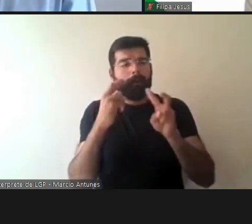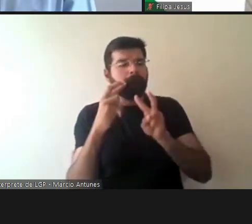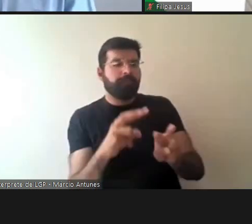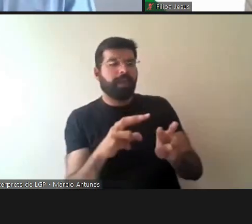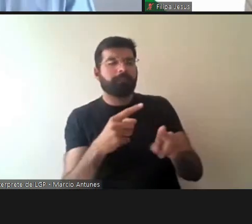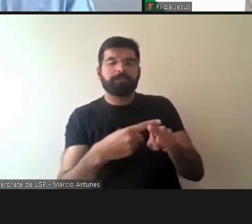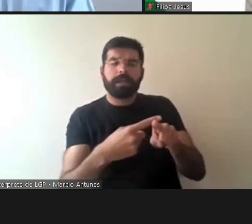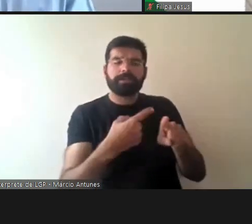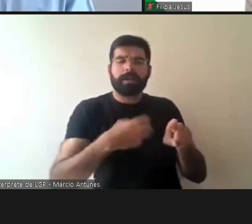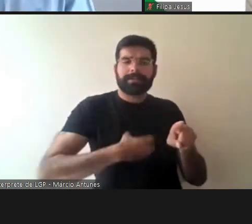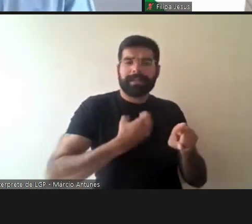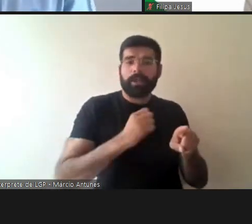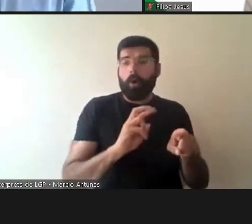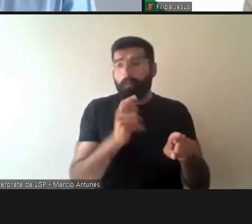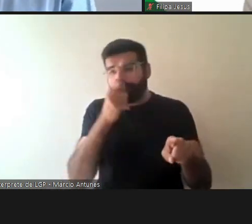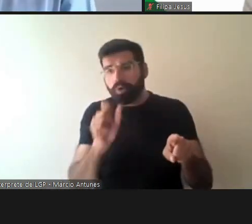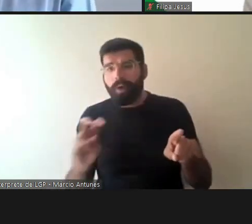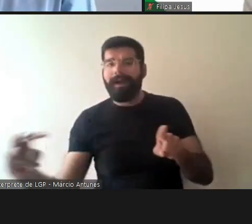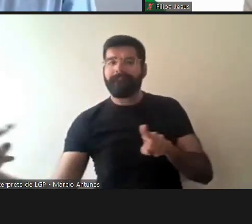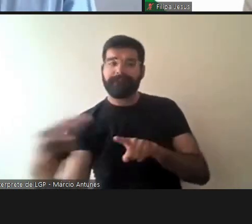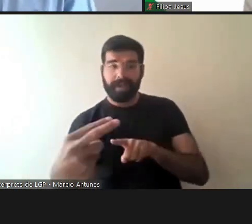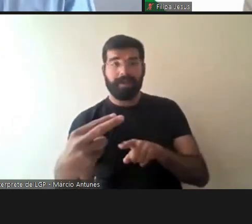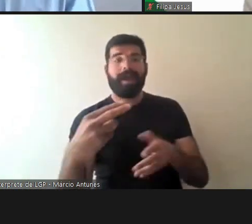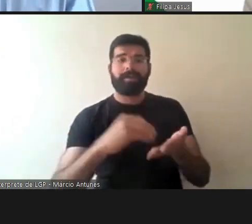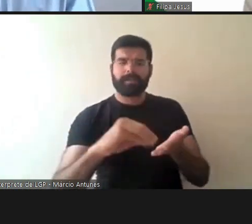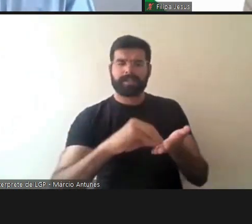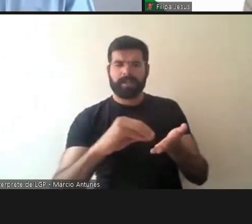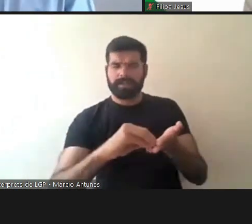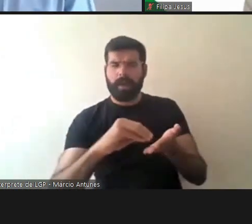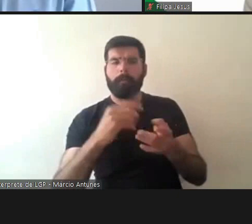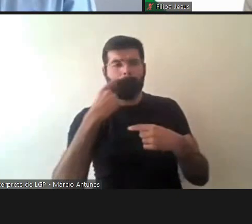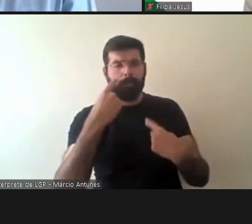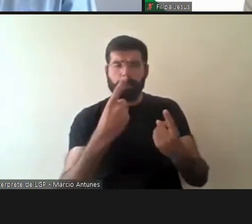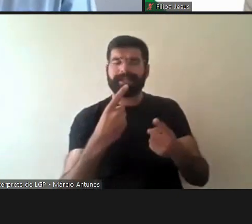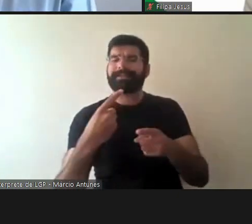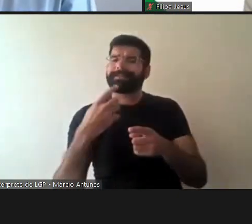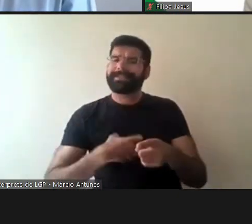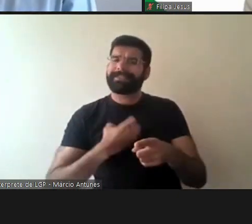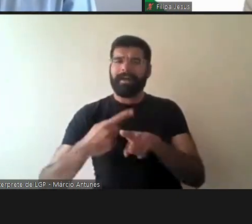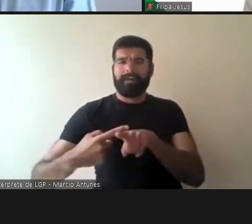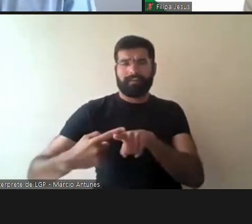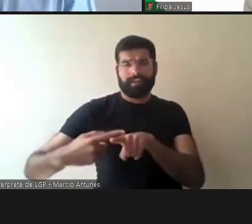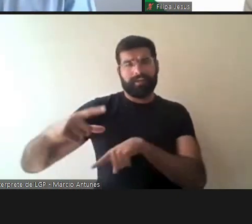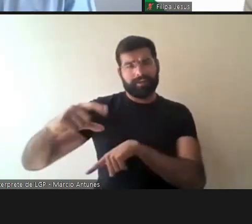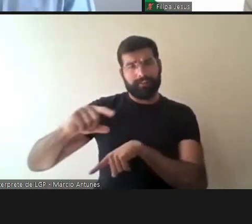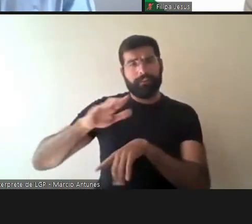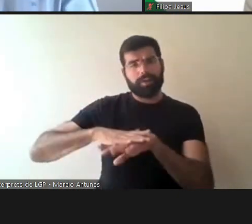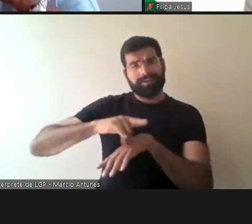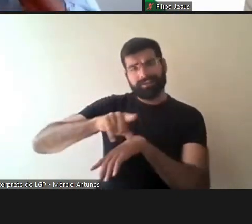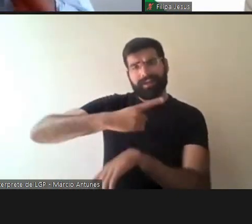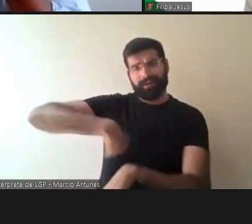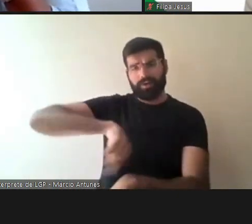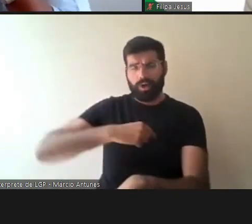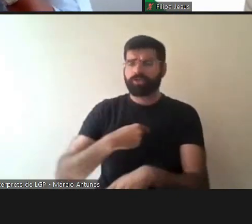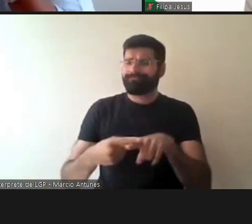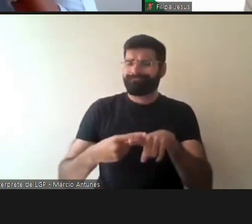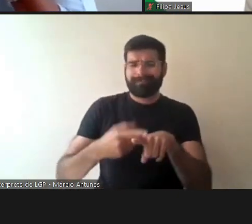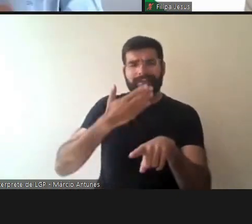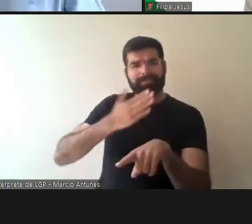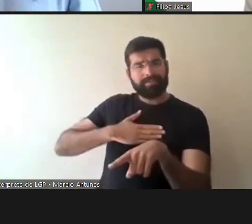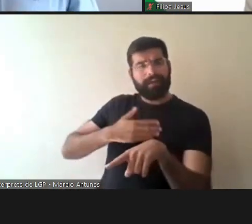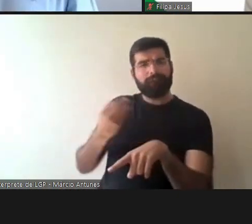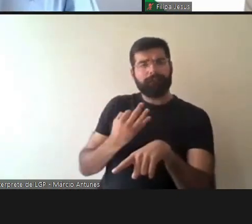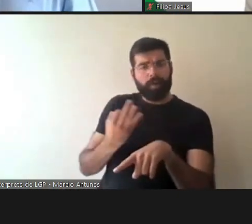cidadãos que interagem com a administração pública. Por isso, essa é a nossa grande motivação, não é? Por